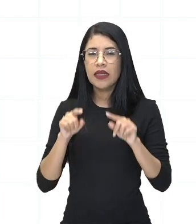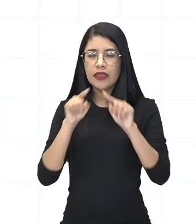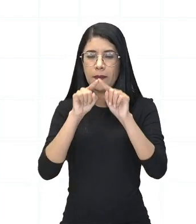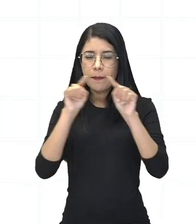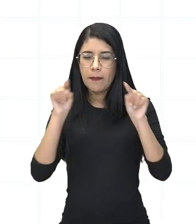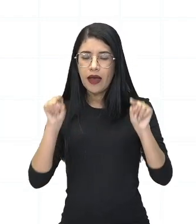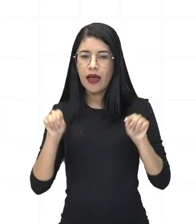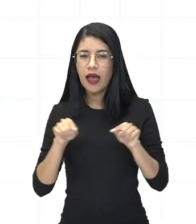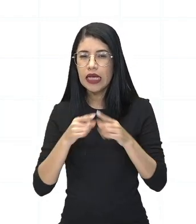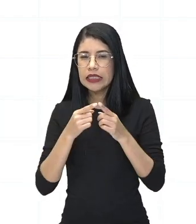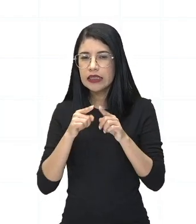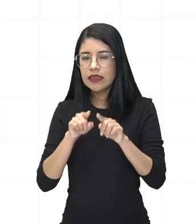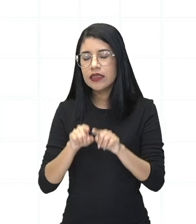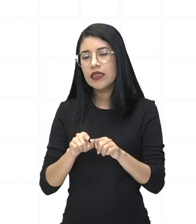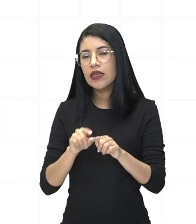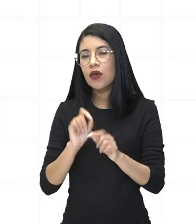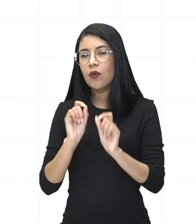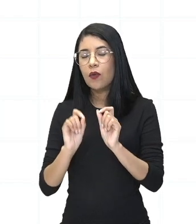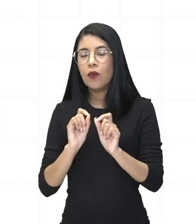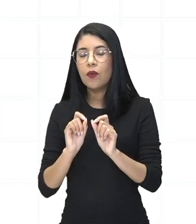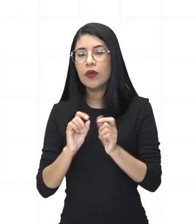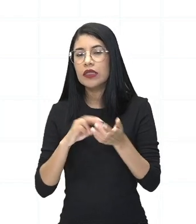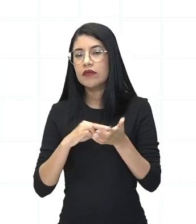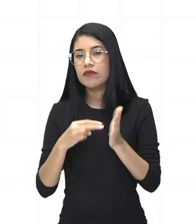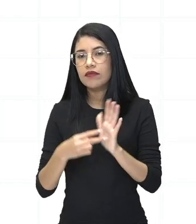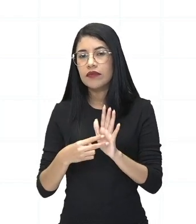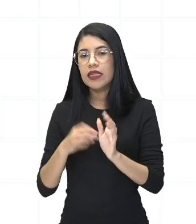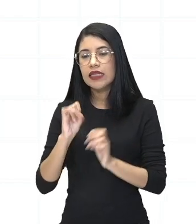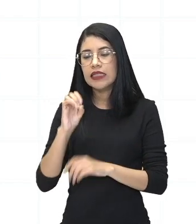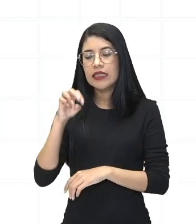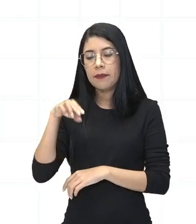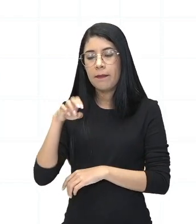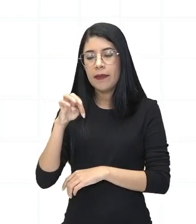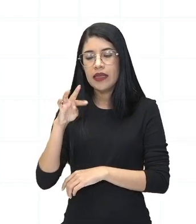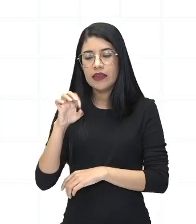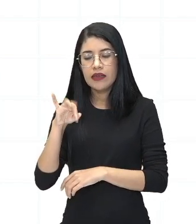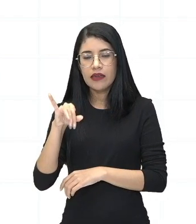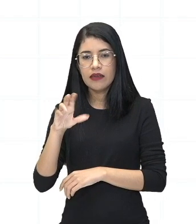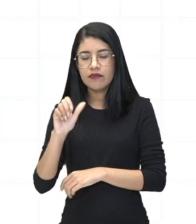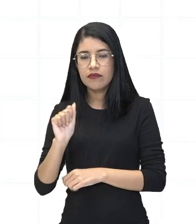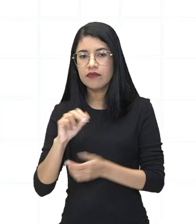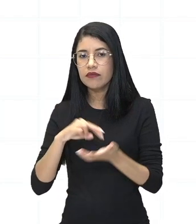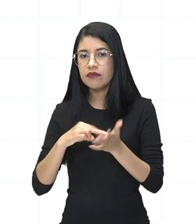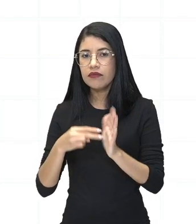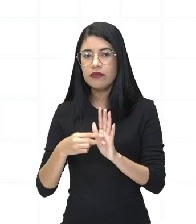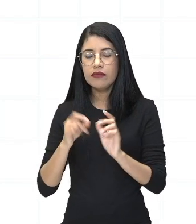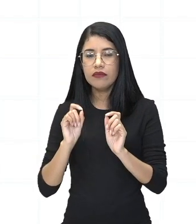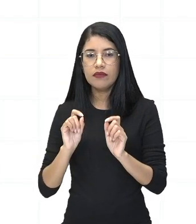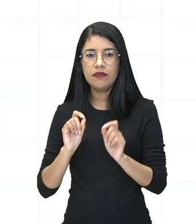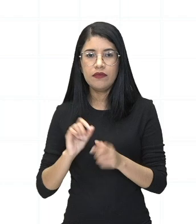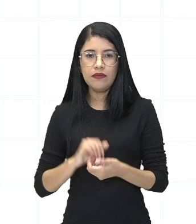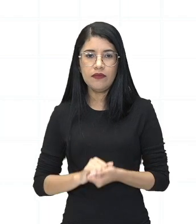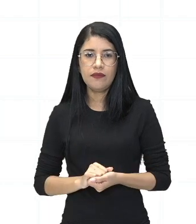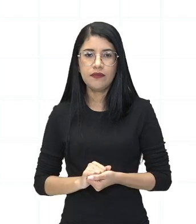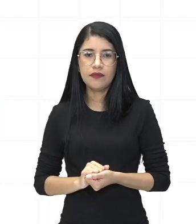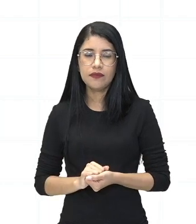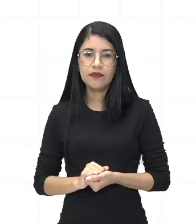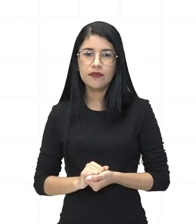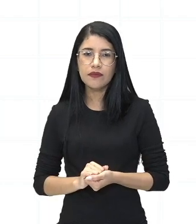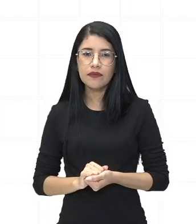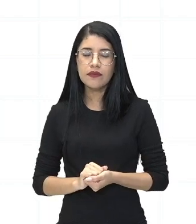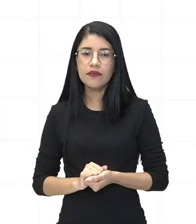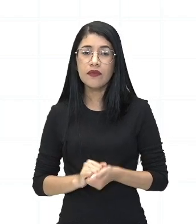que é essa procura pela simetria? Certo? Então, reforça um